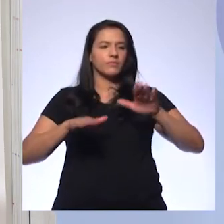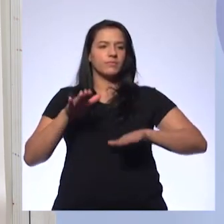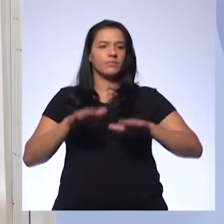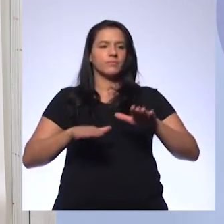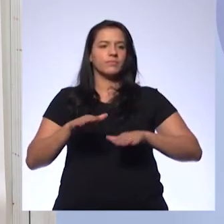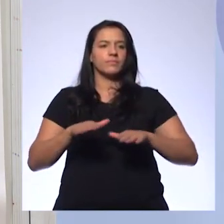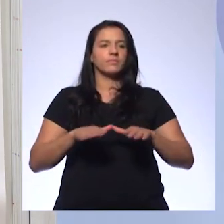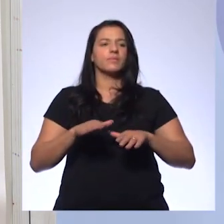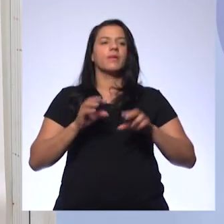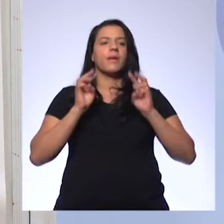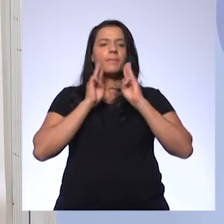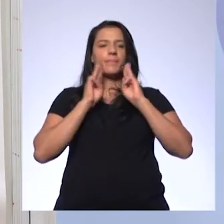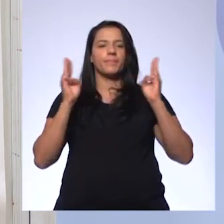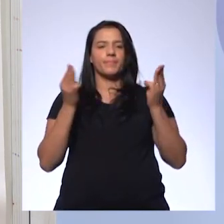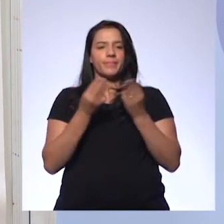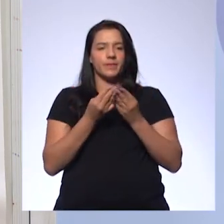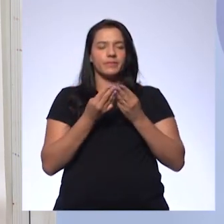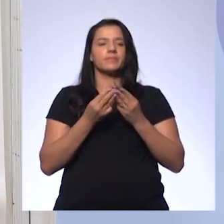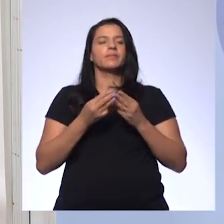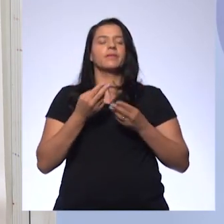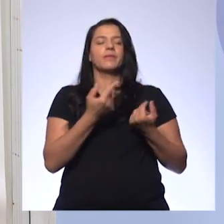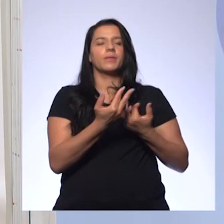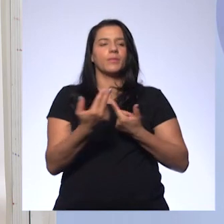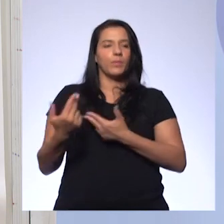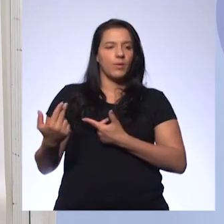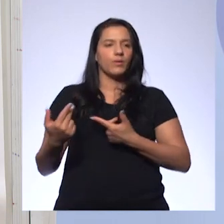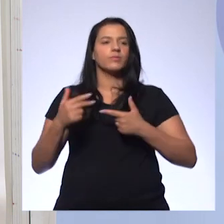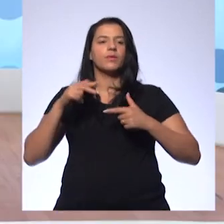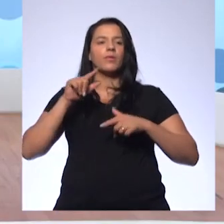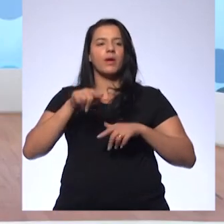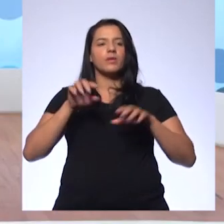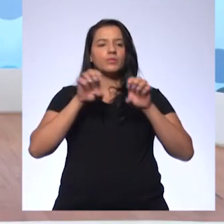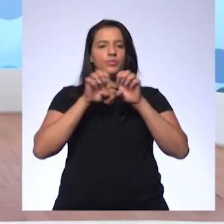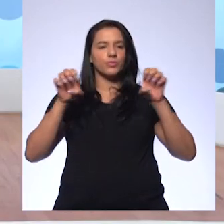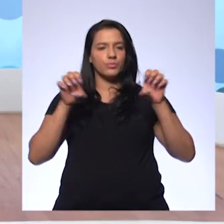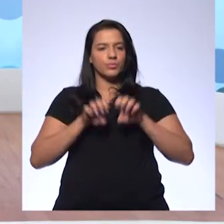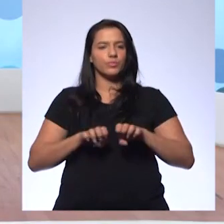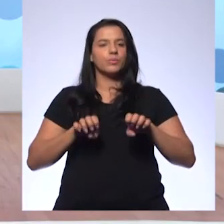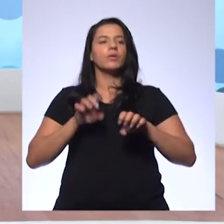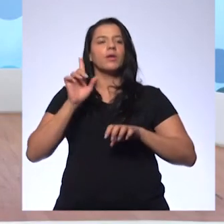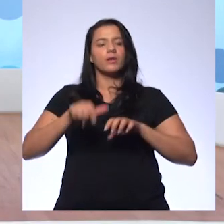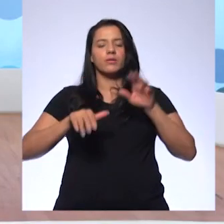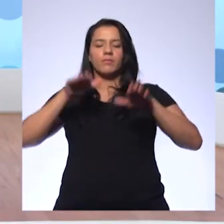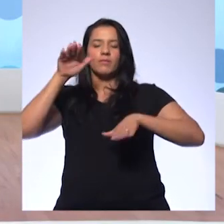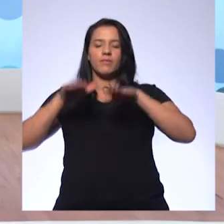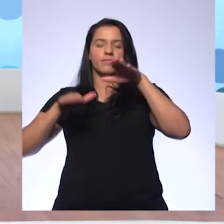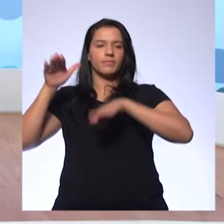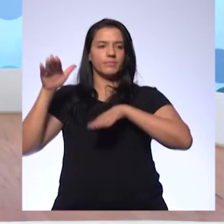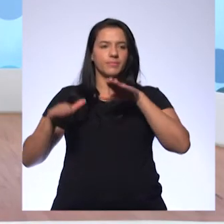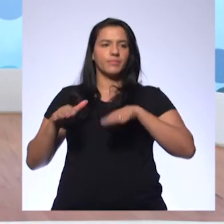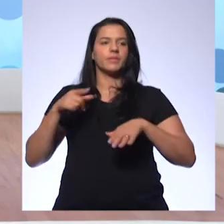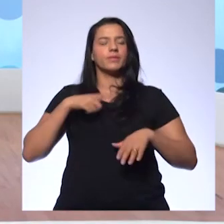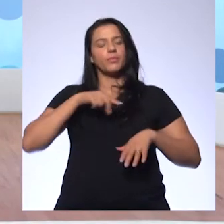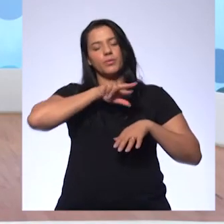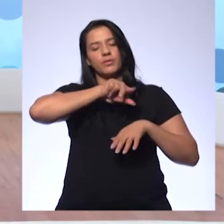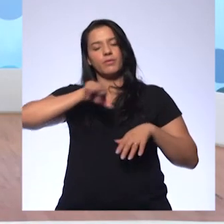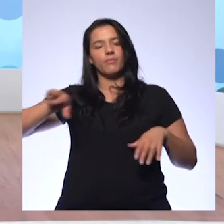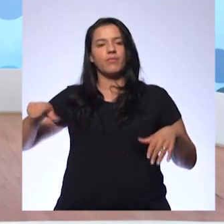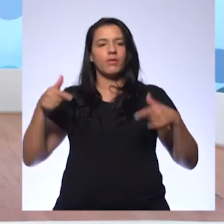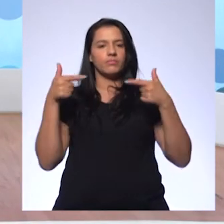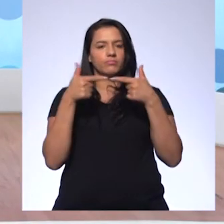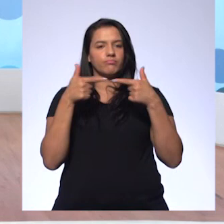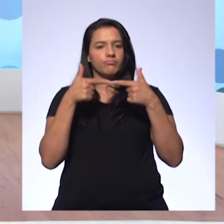estrutura que vai variar. Então, a forma estrutural que vai variar. Então, isso é um isômero. Então, eu posso ter vários tipos de isômero. Desde que nós vimos